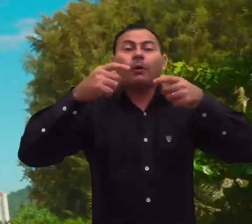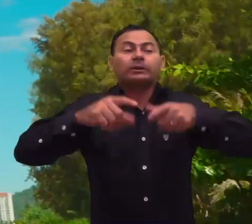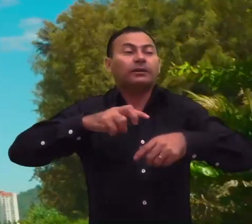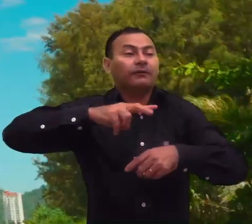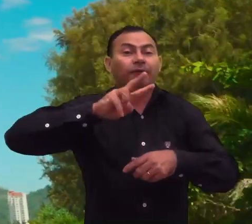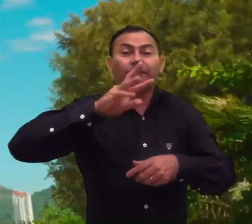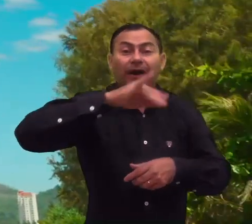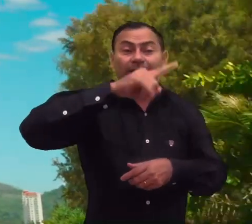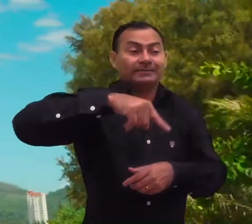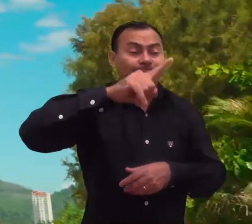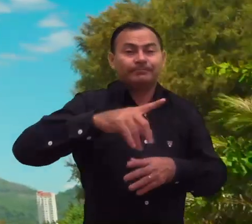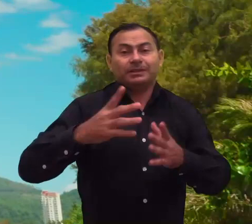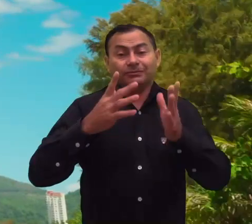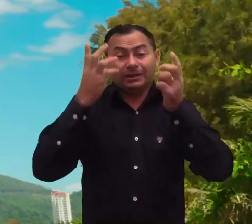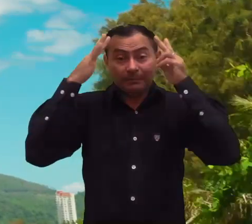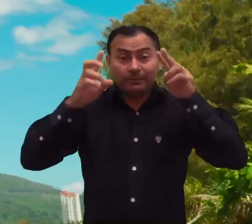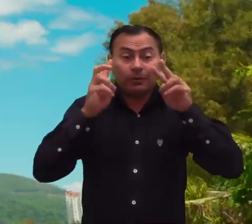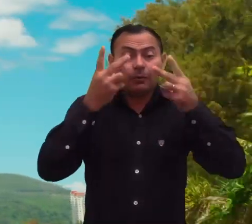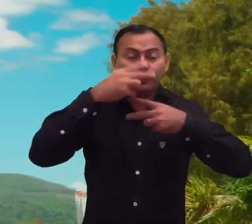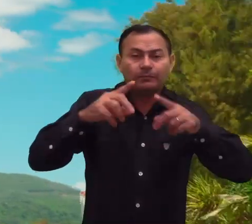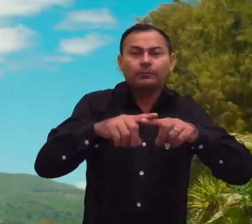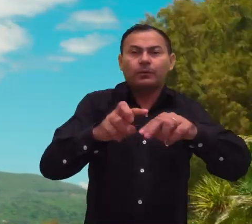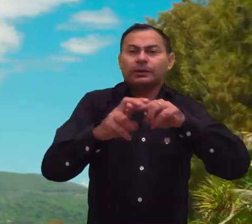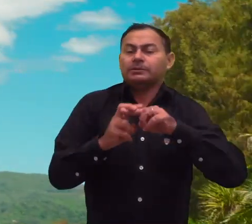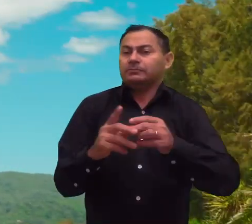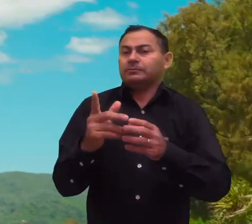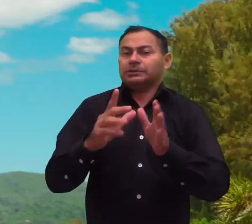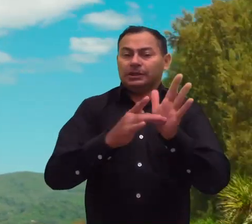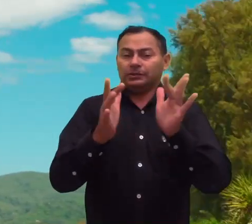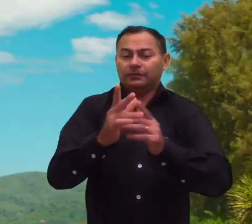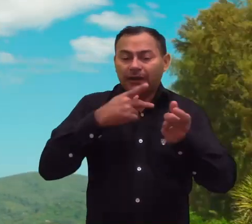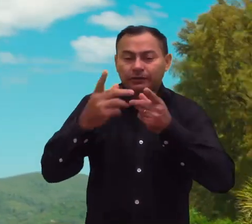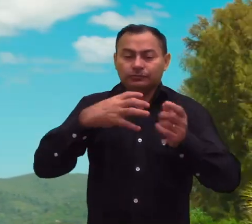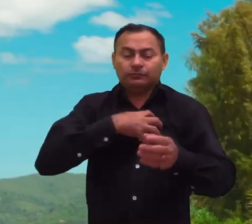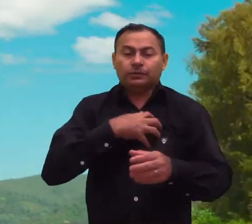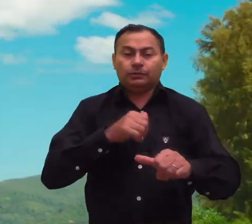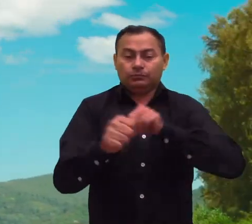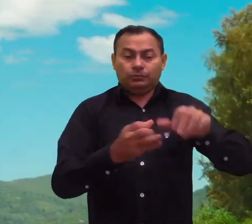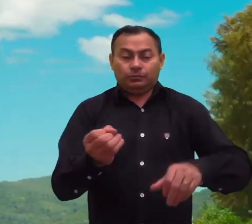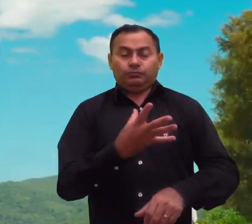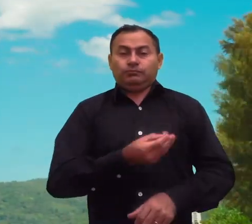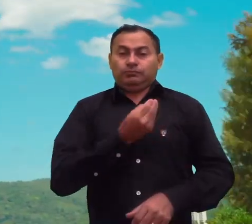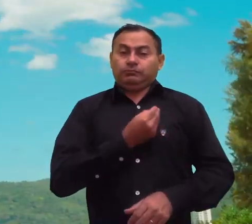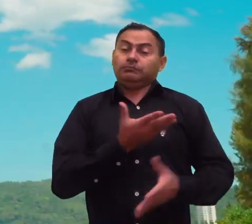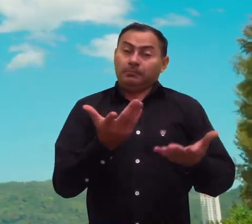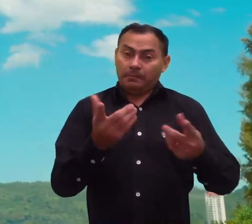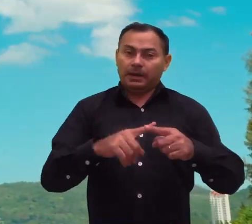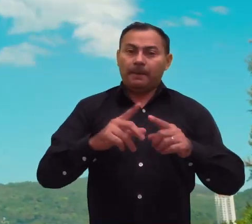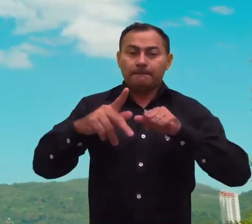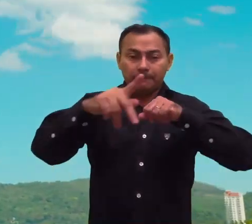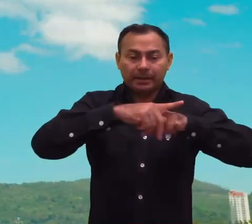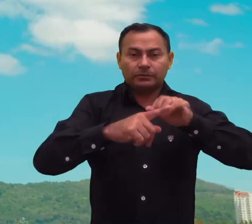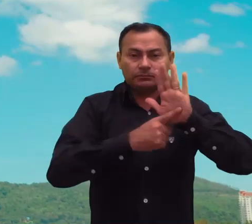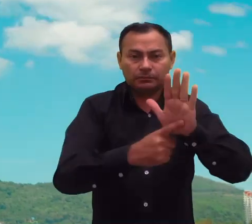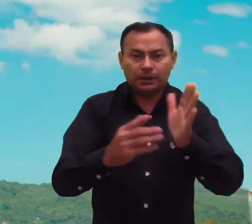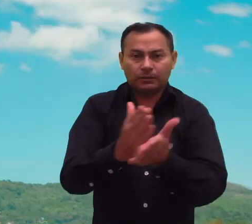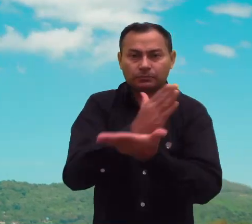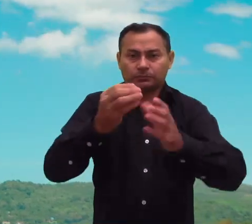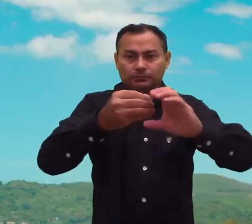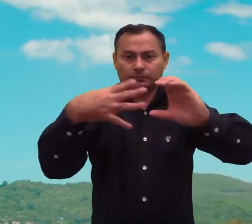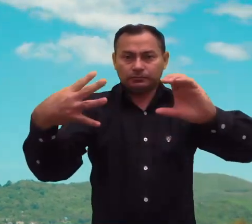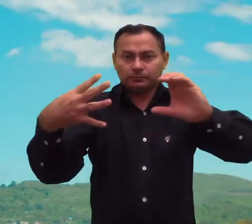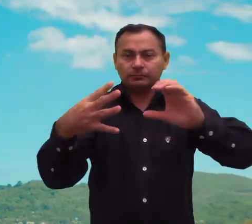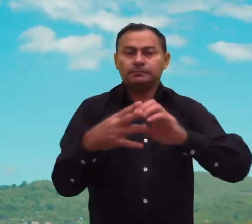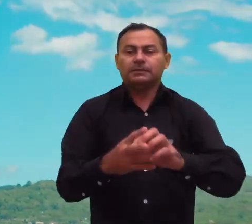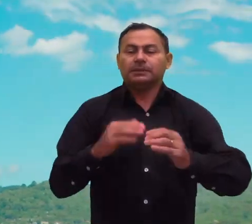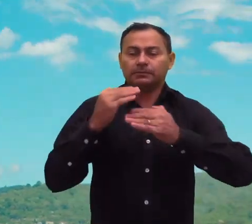onde vem nem para onde vai. Com isso, Jesus diz que não existe um padrão fixo para o novo nascimento. Mas, mesmo assim, Pedro